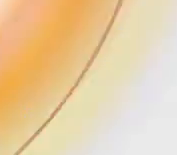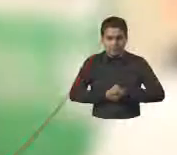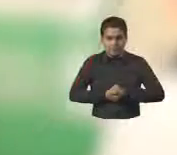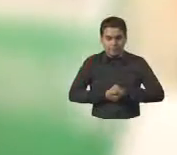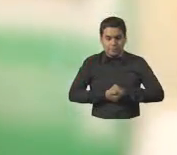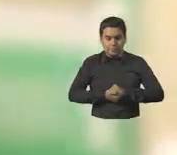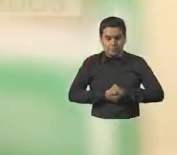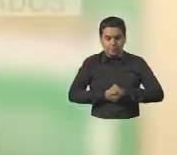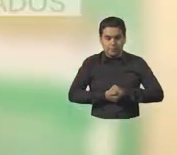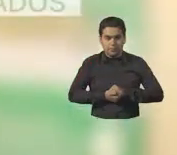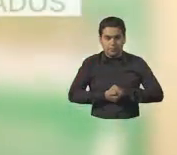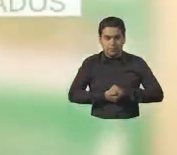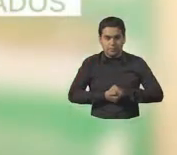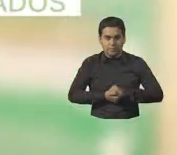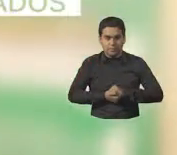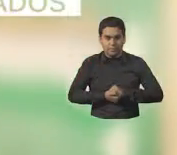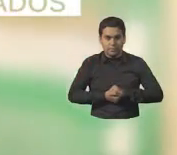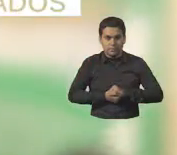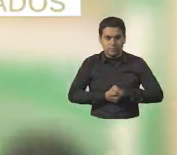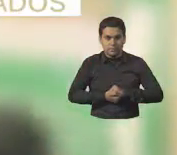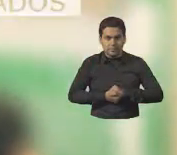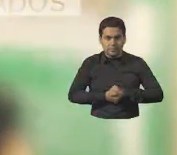15.